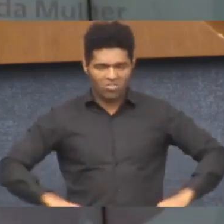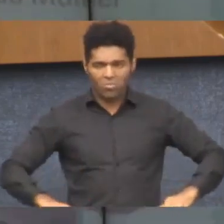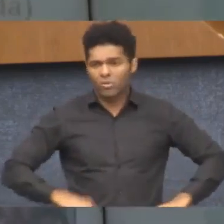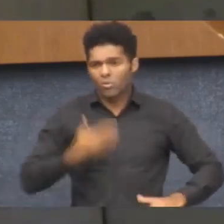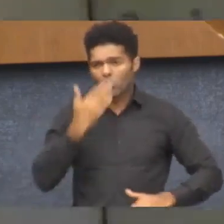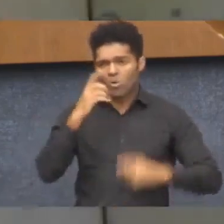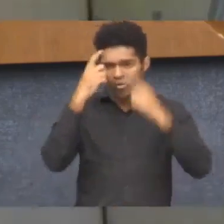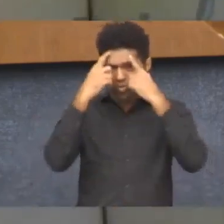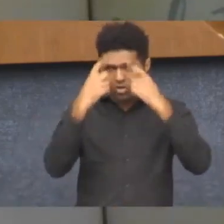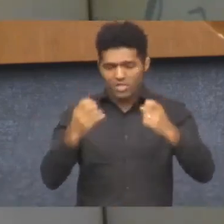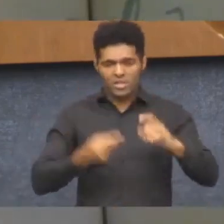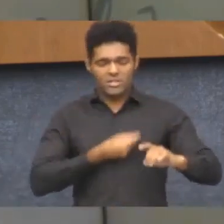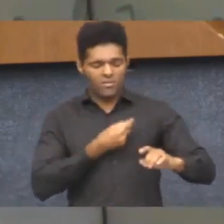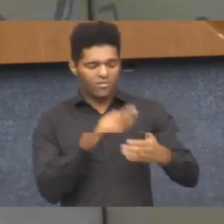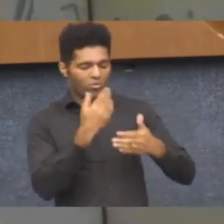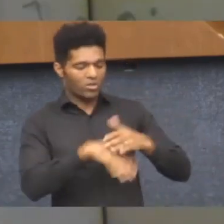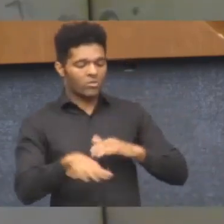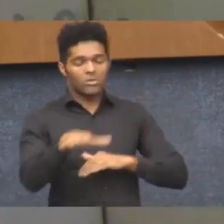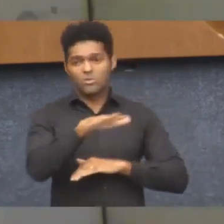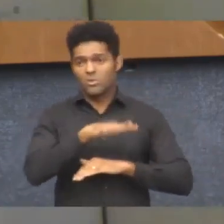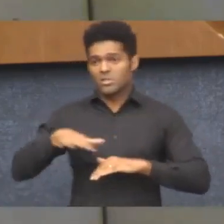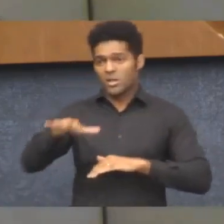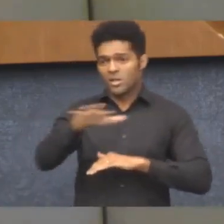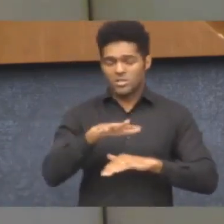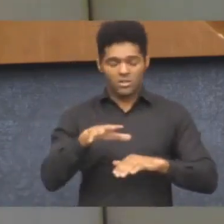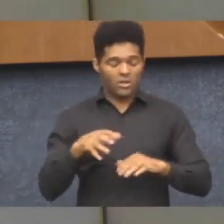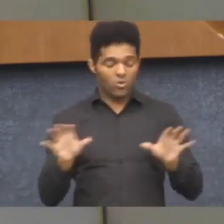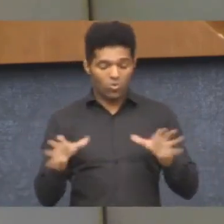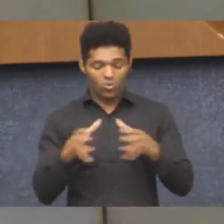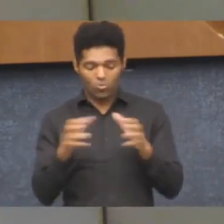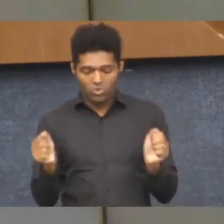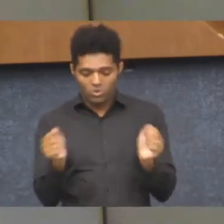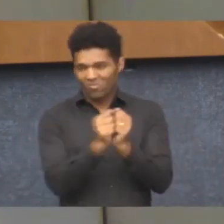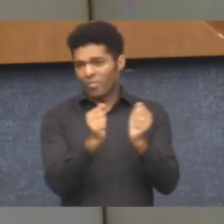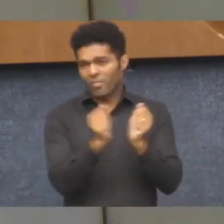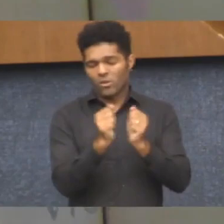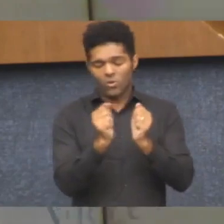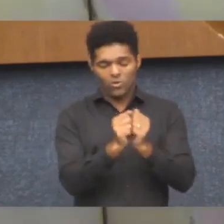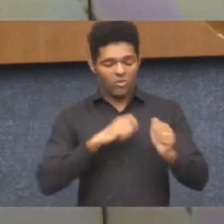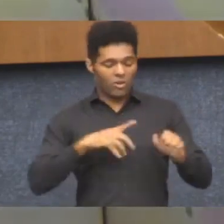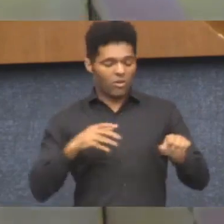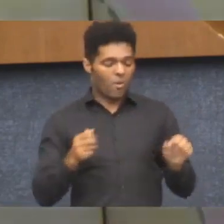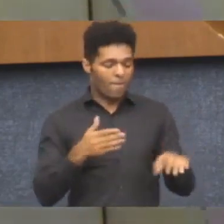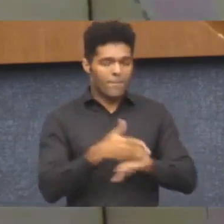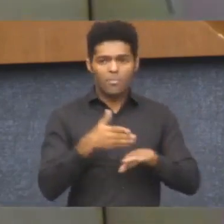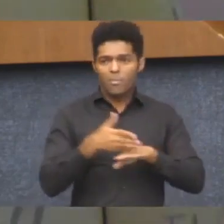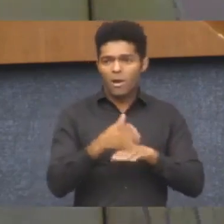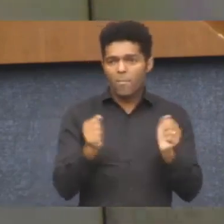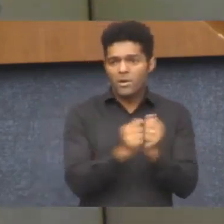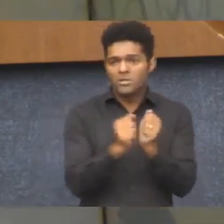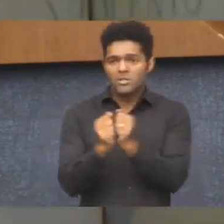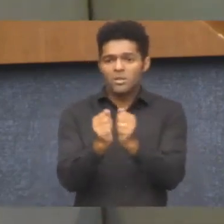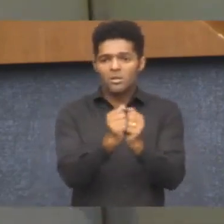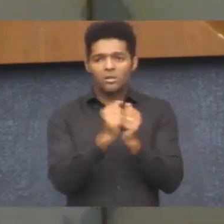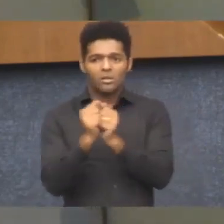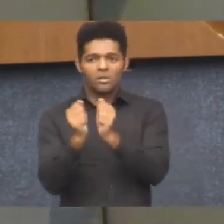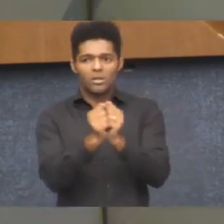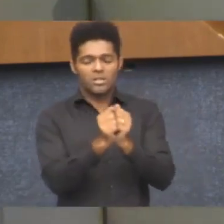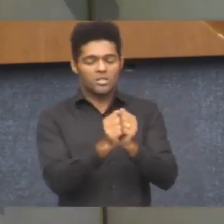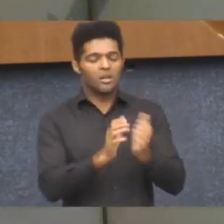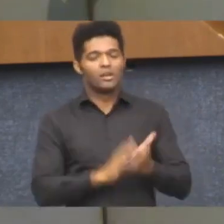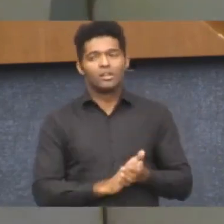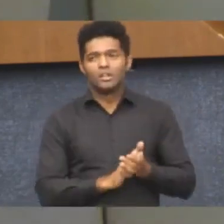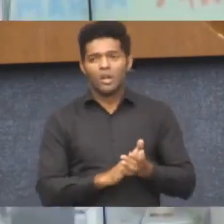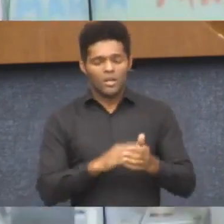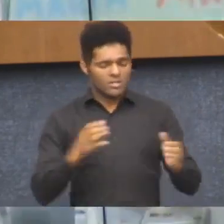estão submetidas? Elas se uniram, fizeram várias parcerias, elas criaram essa ONG onde a gente está fazendo essa